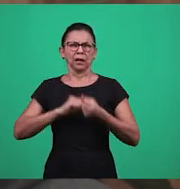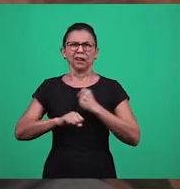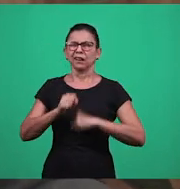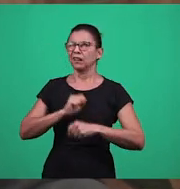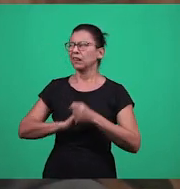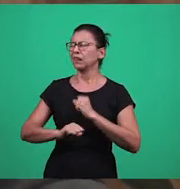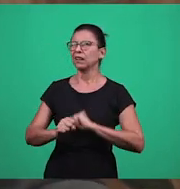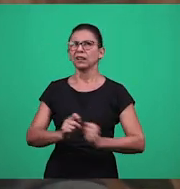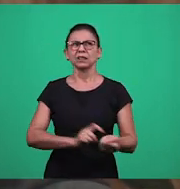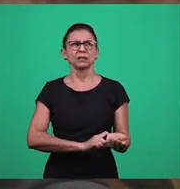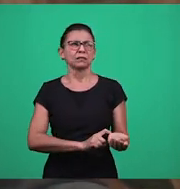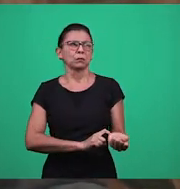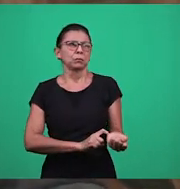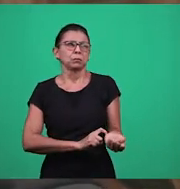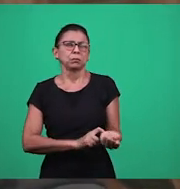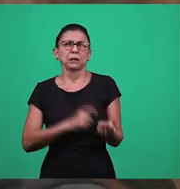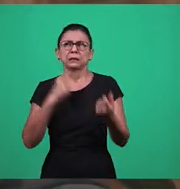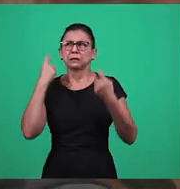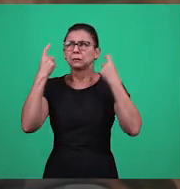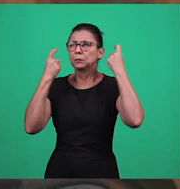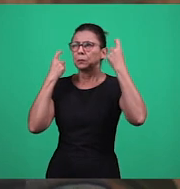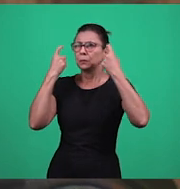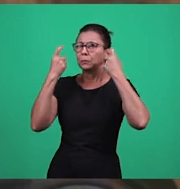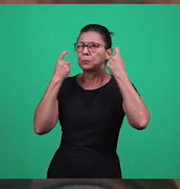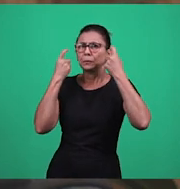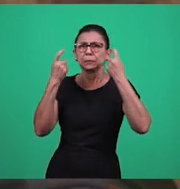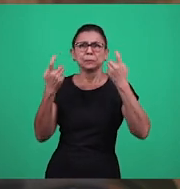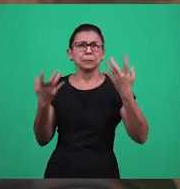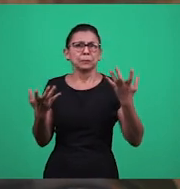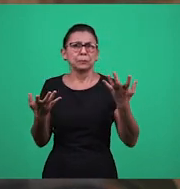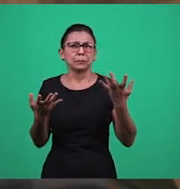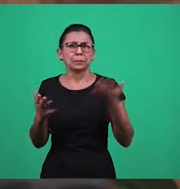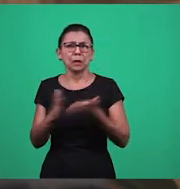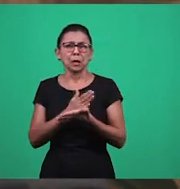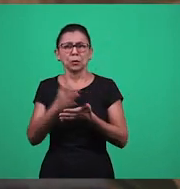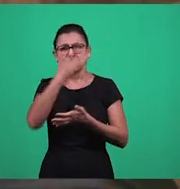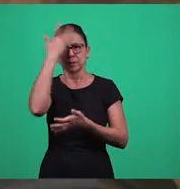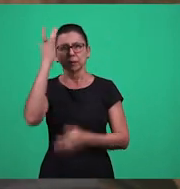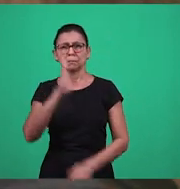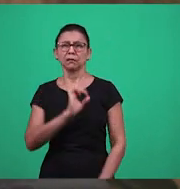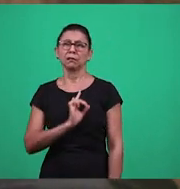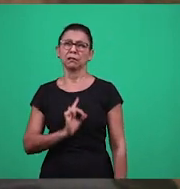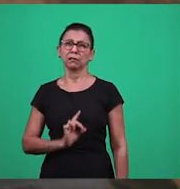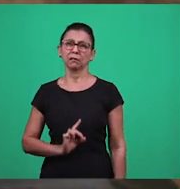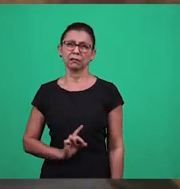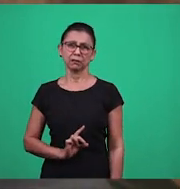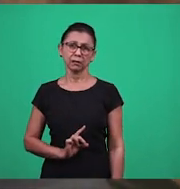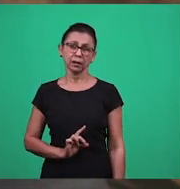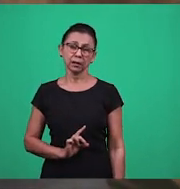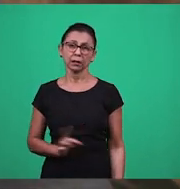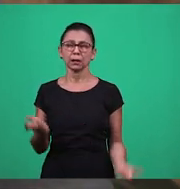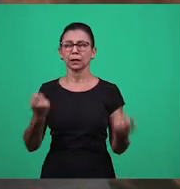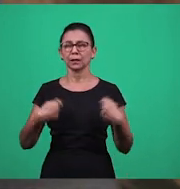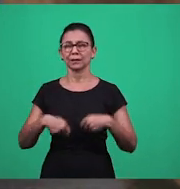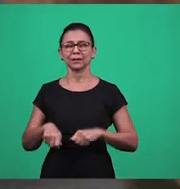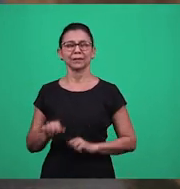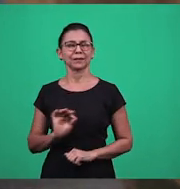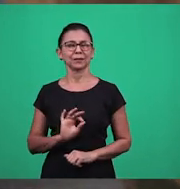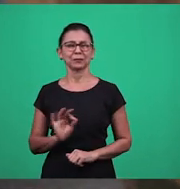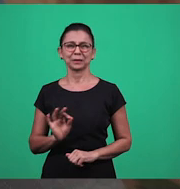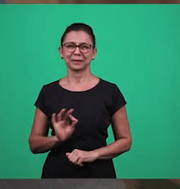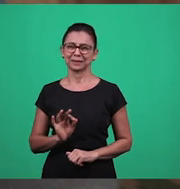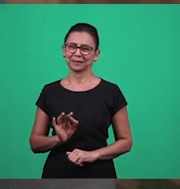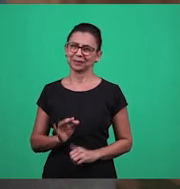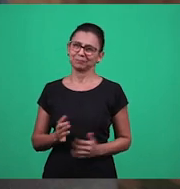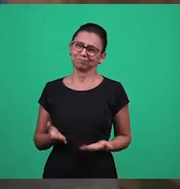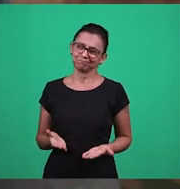de ansiedade, de estresse, de preocupação, até mesmo de depressão e muitas vezes de maneira